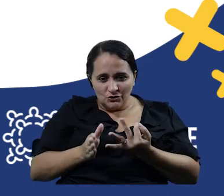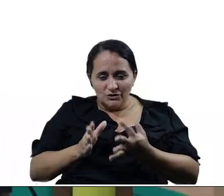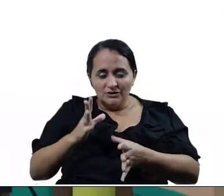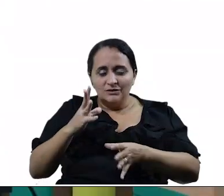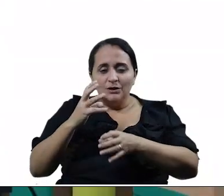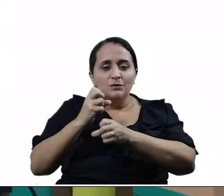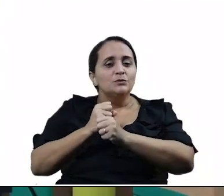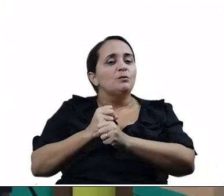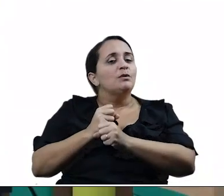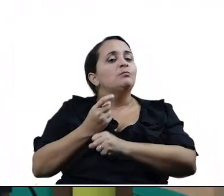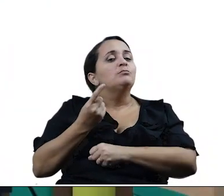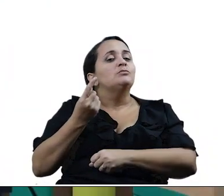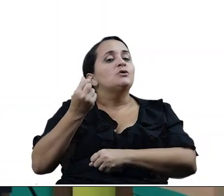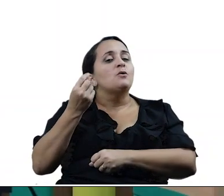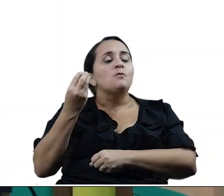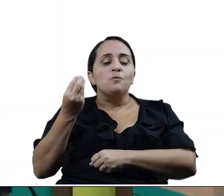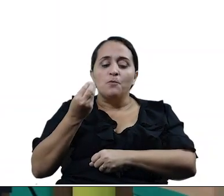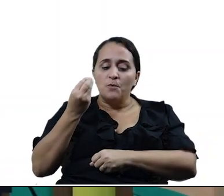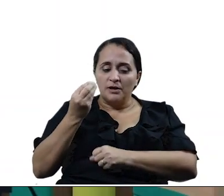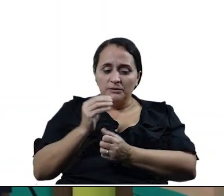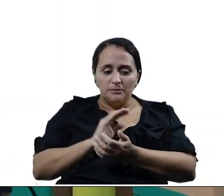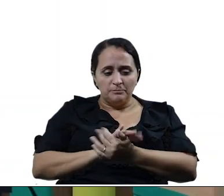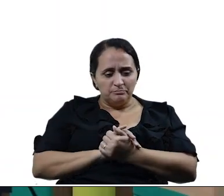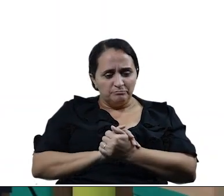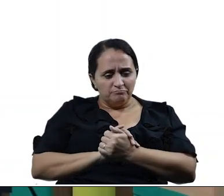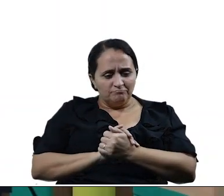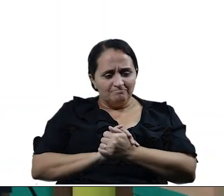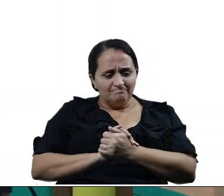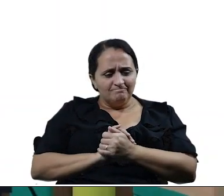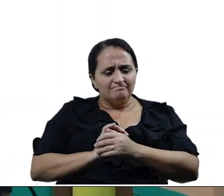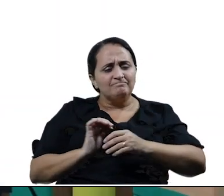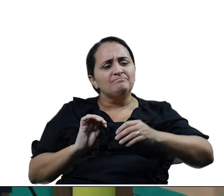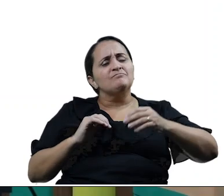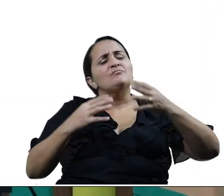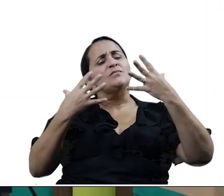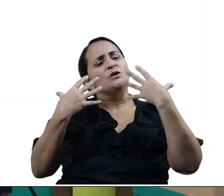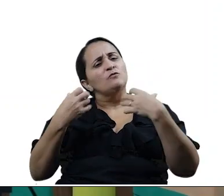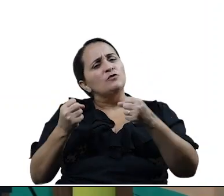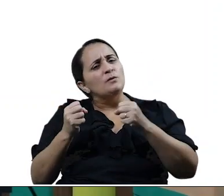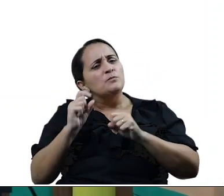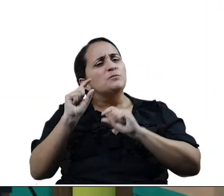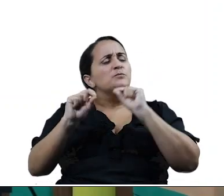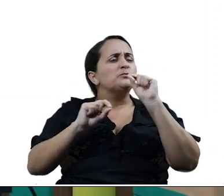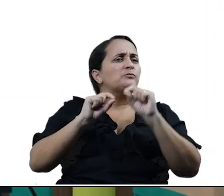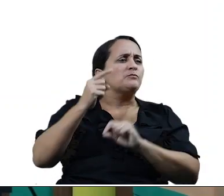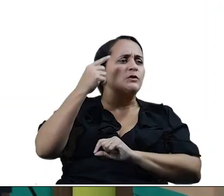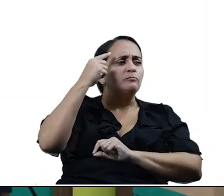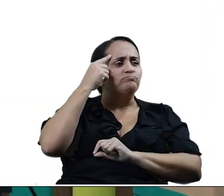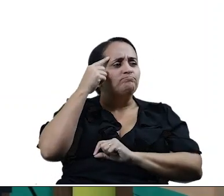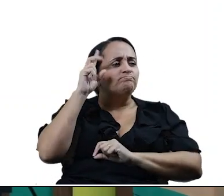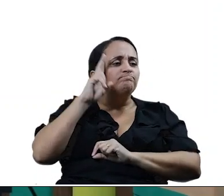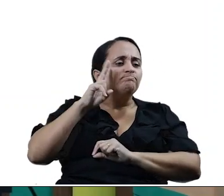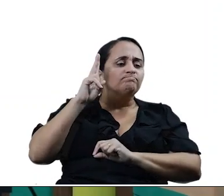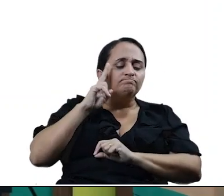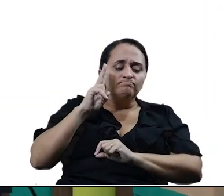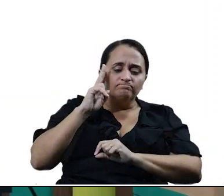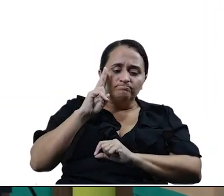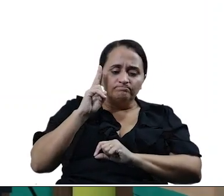certo? Vamos lembrar no dia a dia, para fazer esses cálculos financeiros